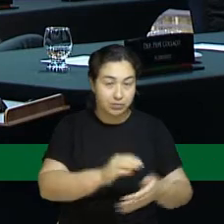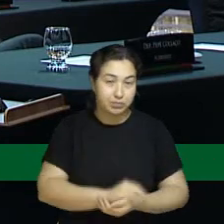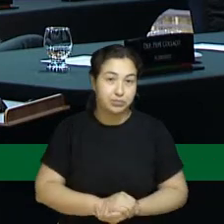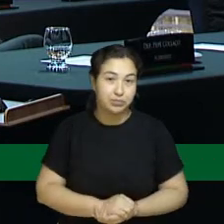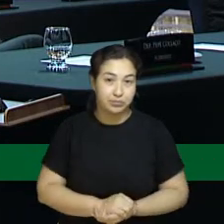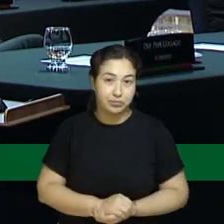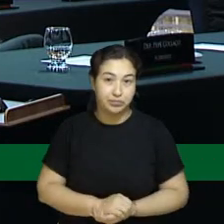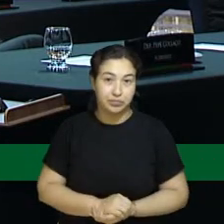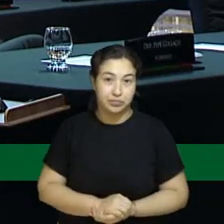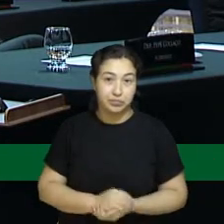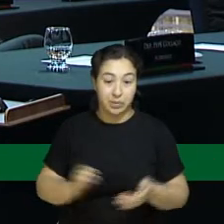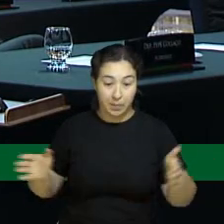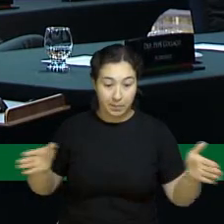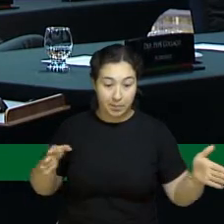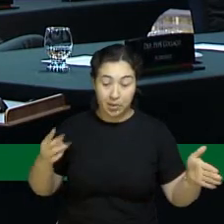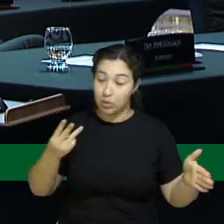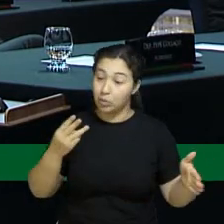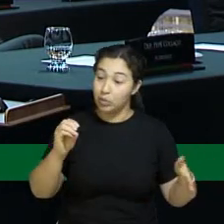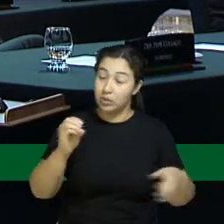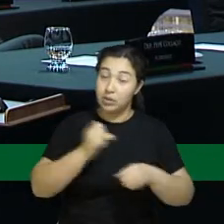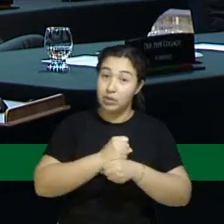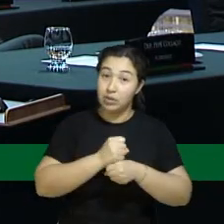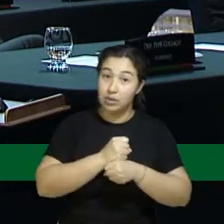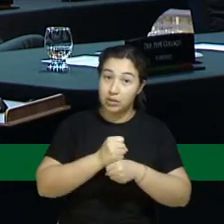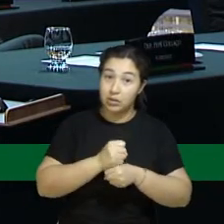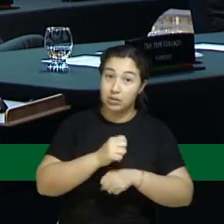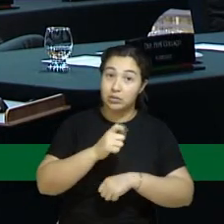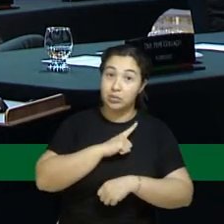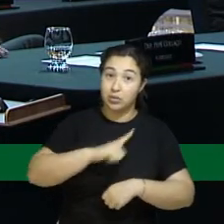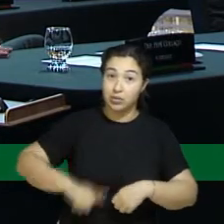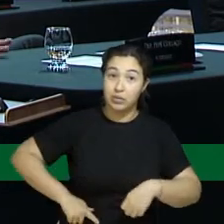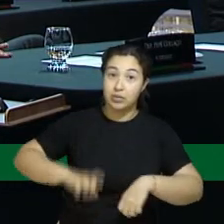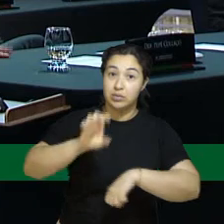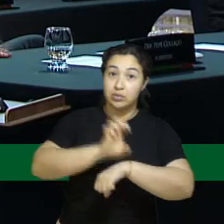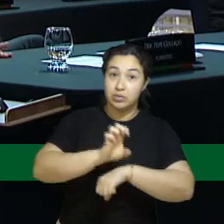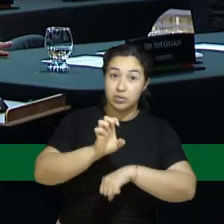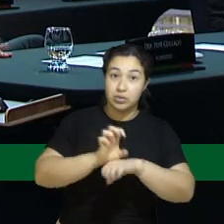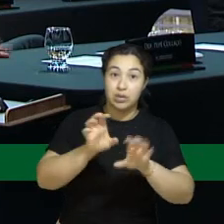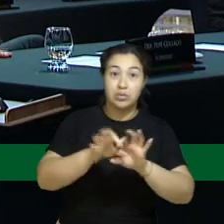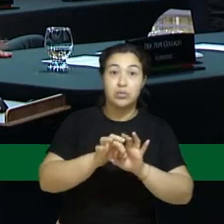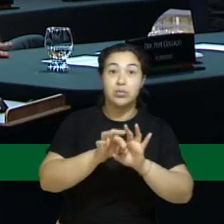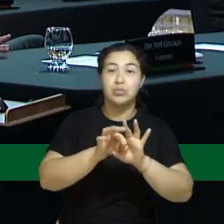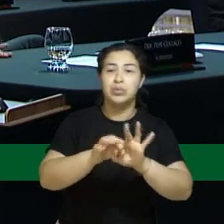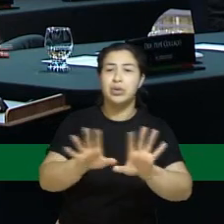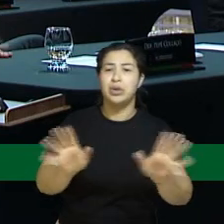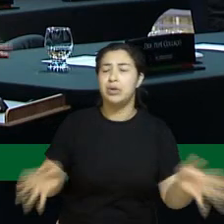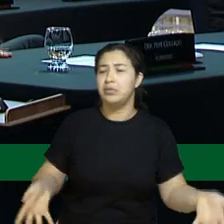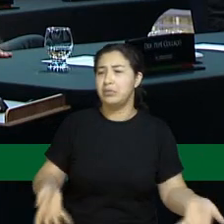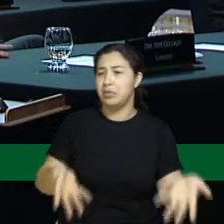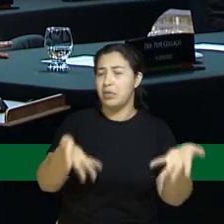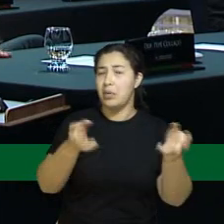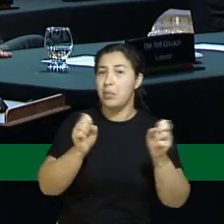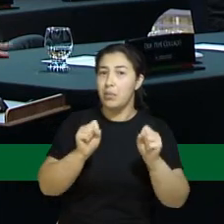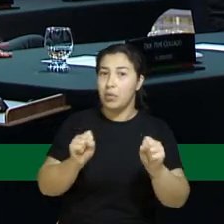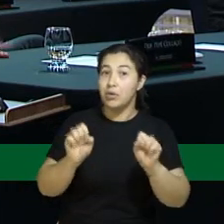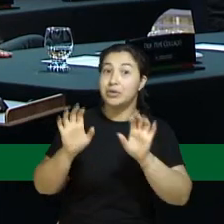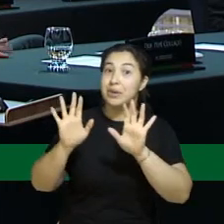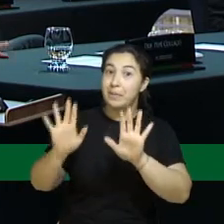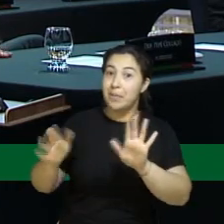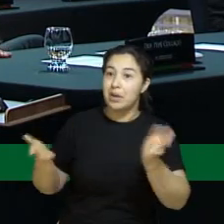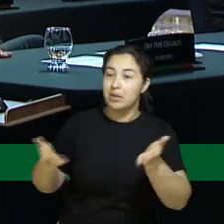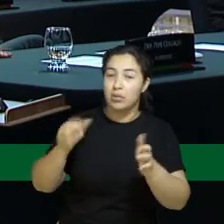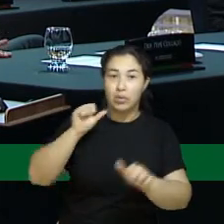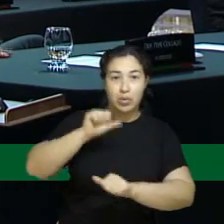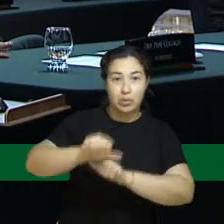Estado permitiu, sem nenhum documento, que as empresas pudessem operar. Quando fizemos um movimento, Matheus, lá na Vila